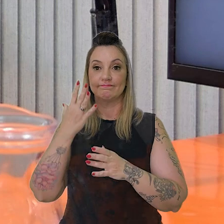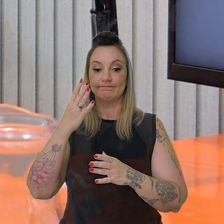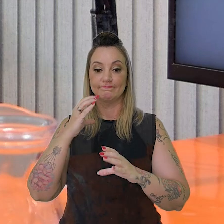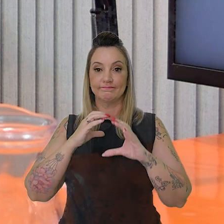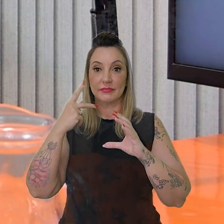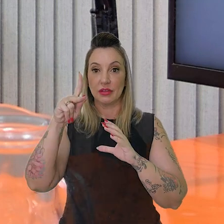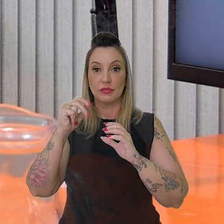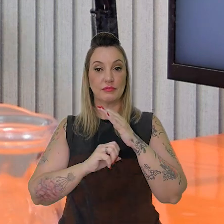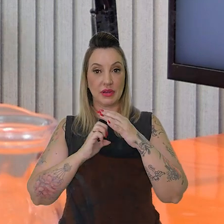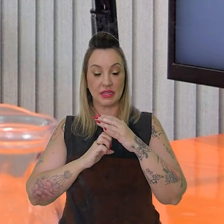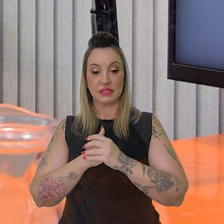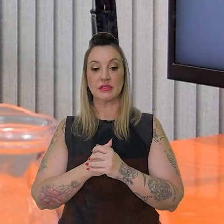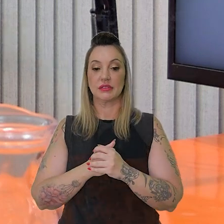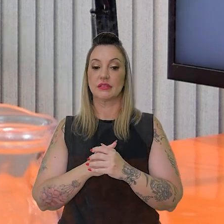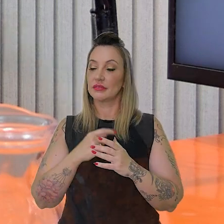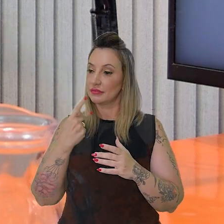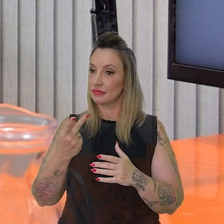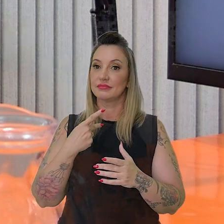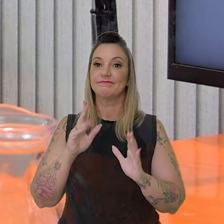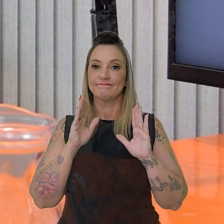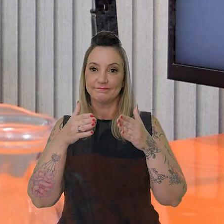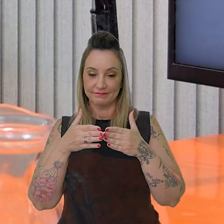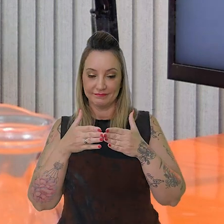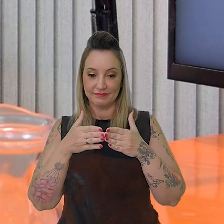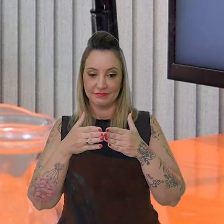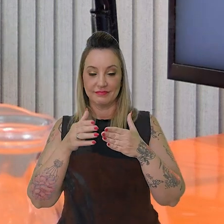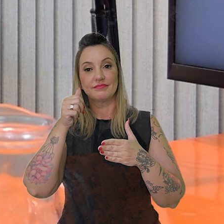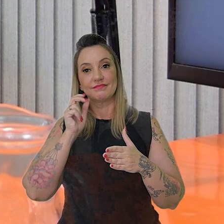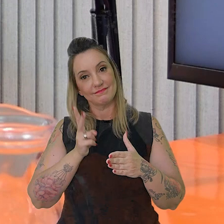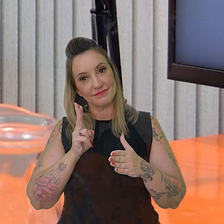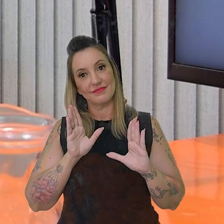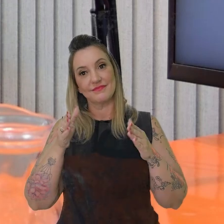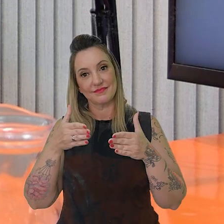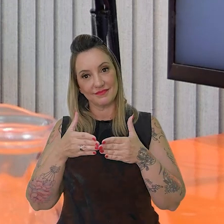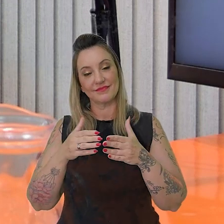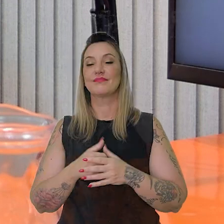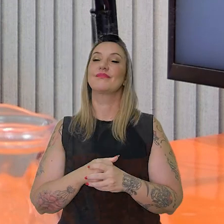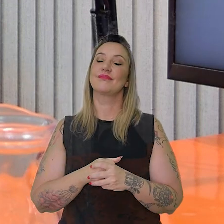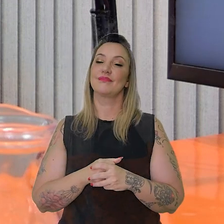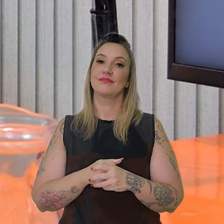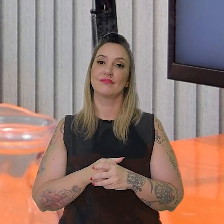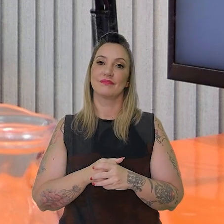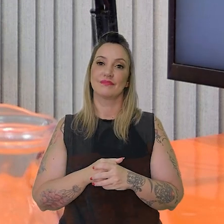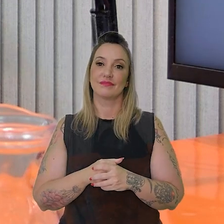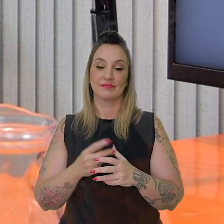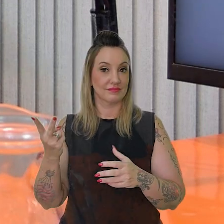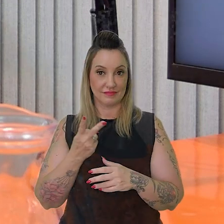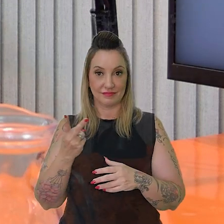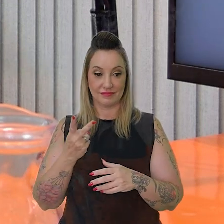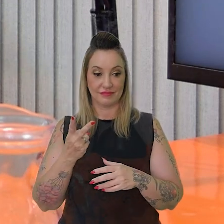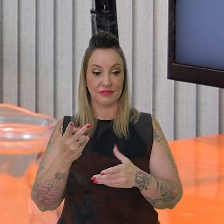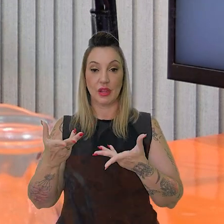de comunicação pro seu negócio também acaba a gente acaba tendo foco nos nas no mesmo público mesmo público